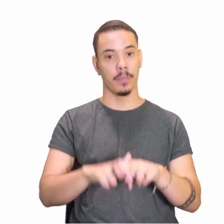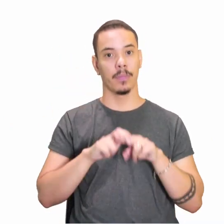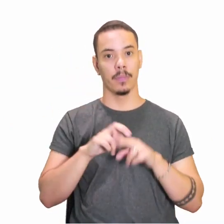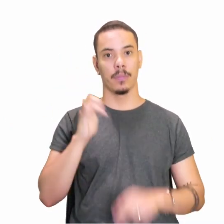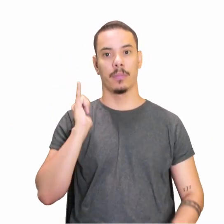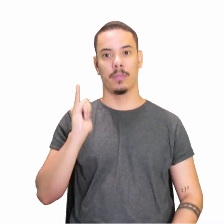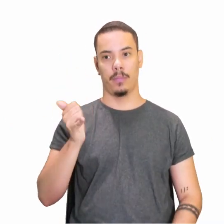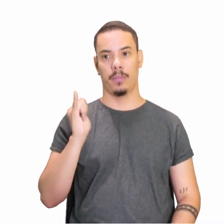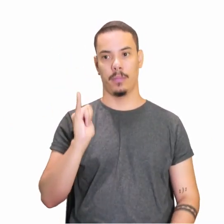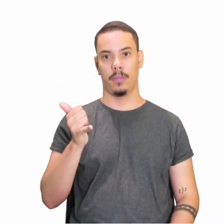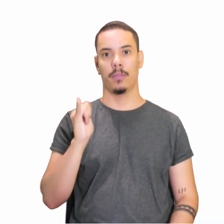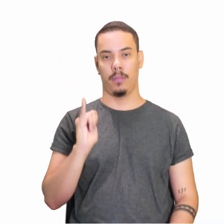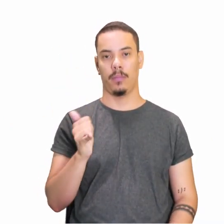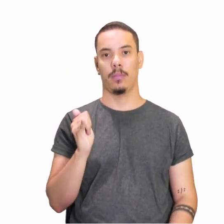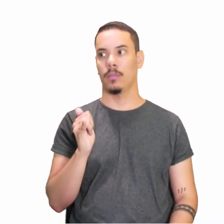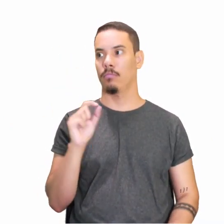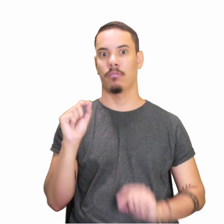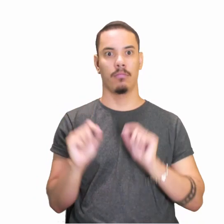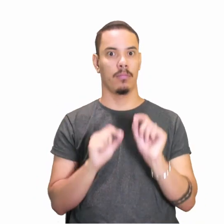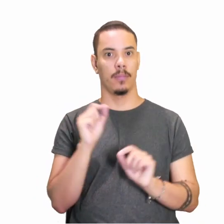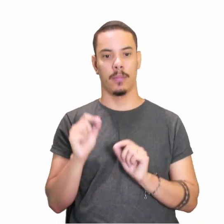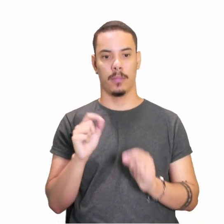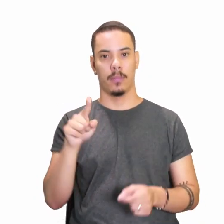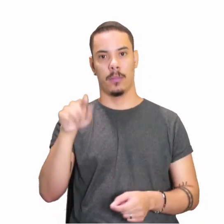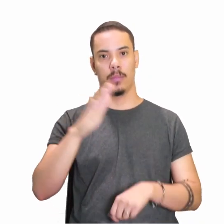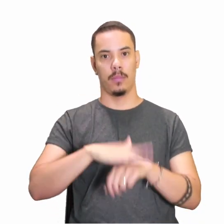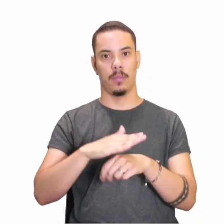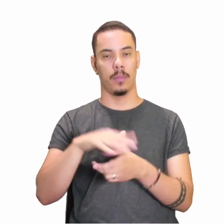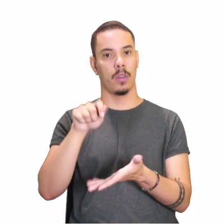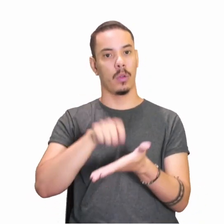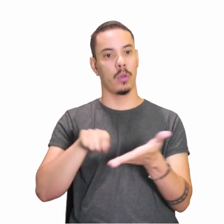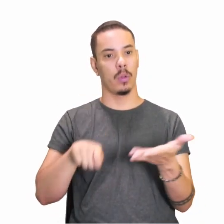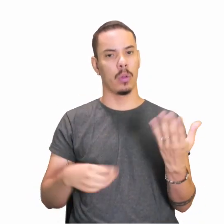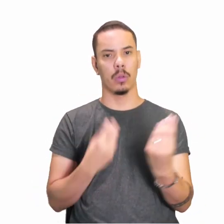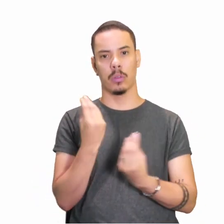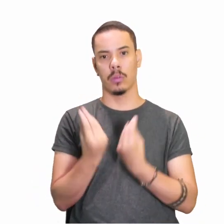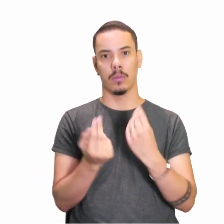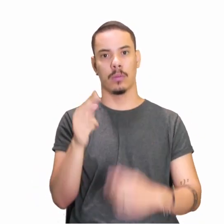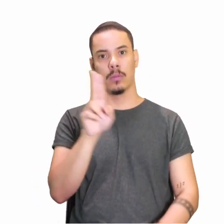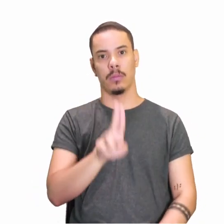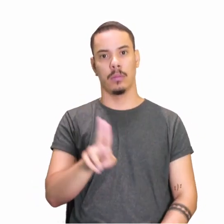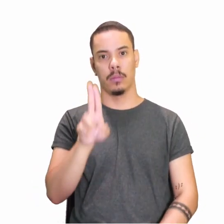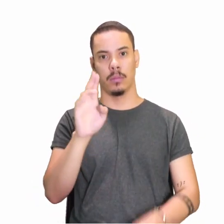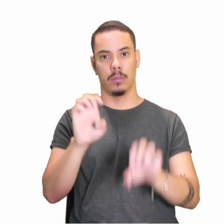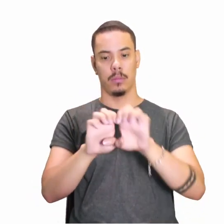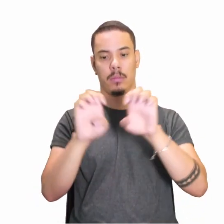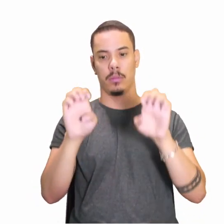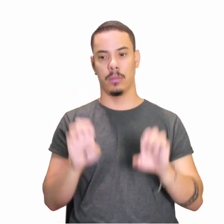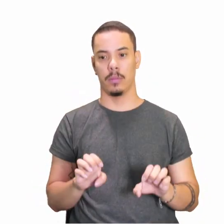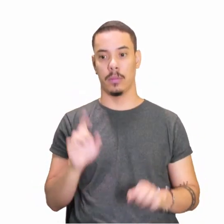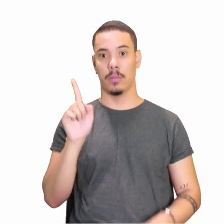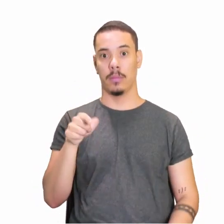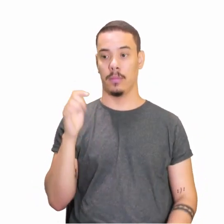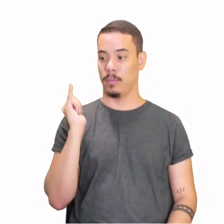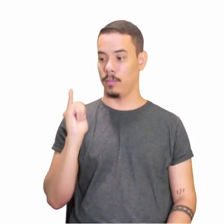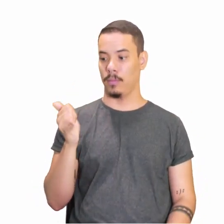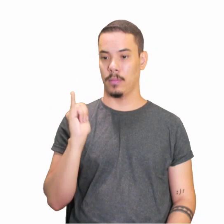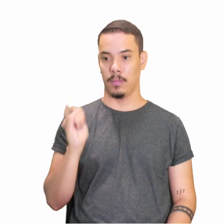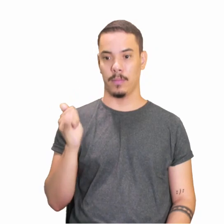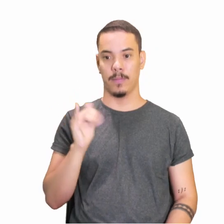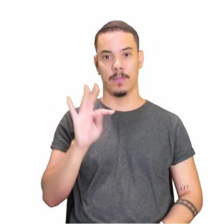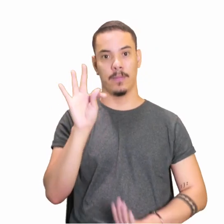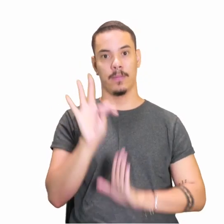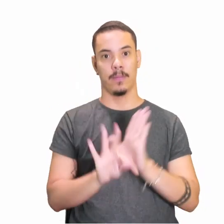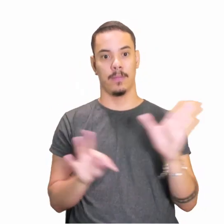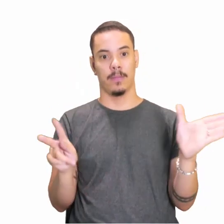narração, né? O que é que você vai escrever? Como é que você vai usar essa estrutura? Você vai usar para contar. Você vai produzir um